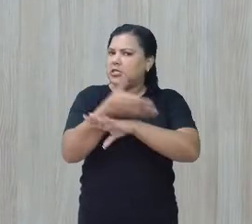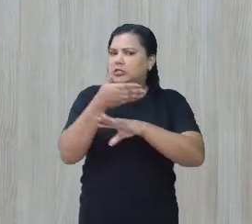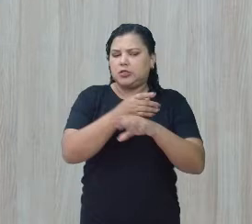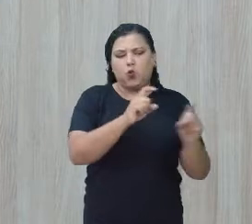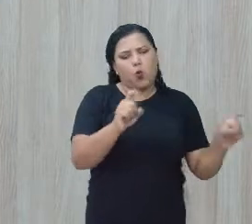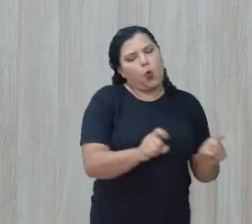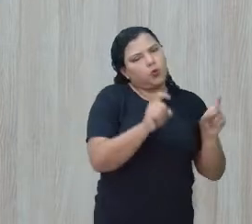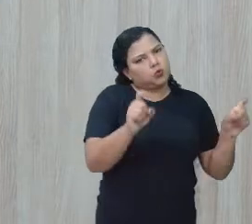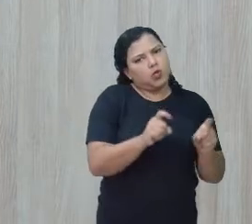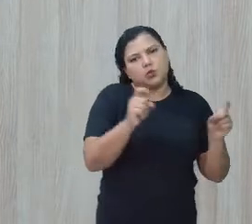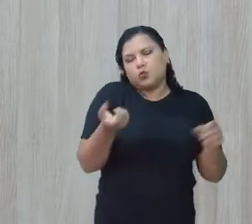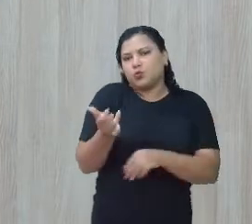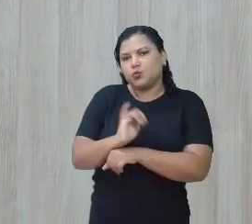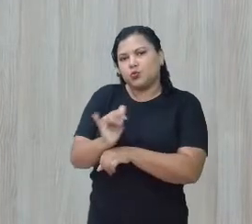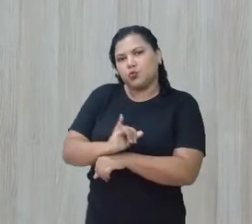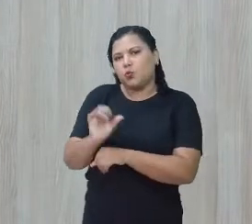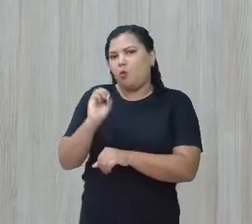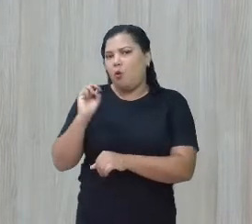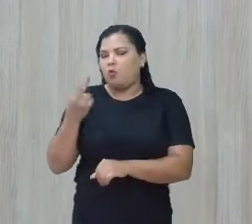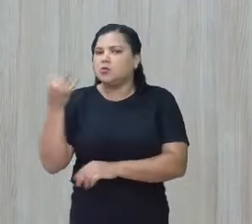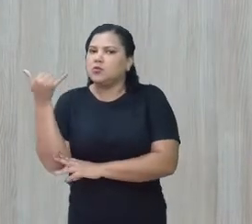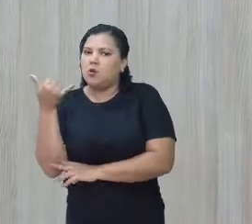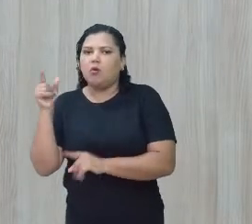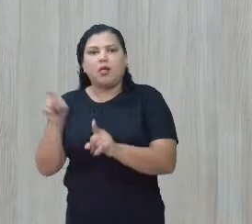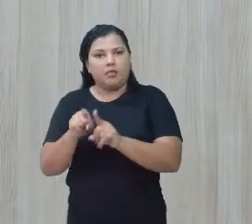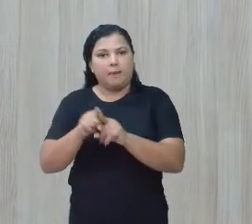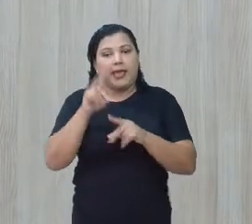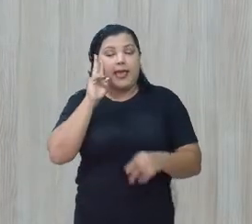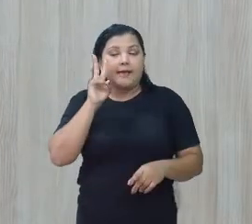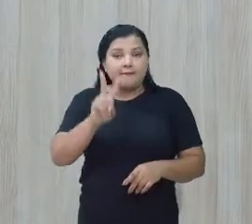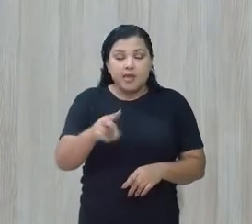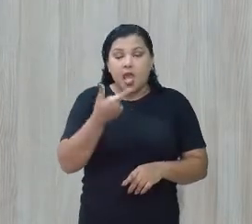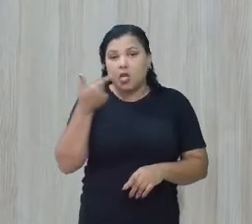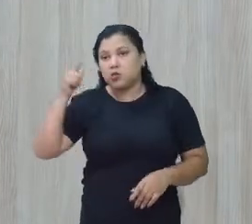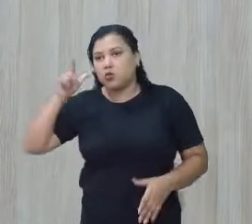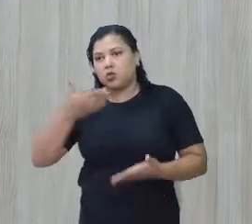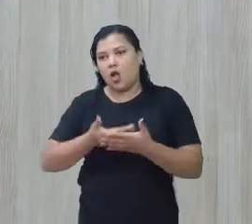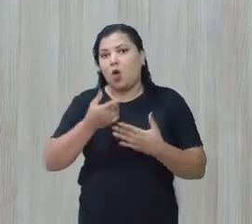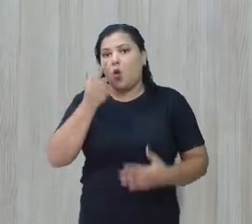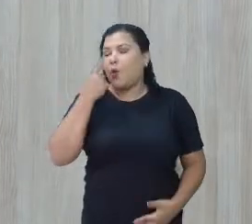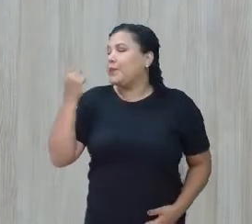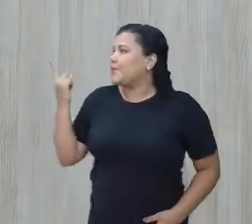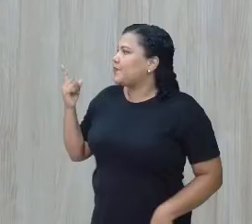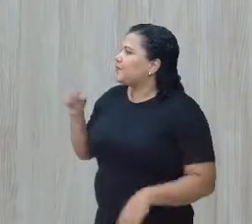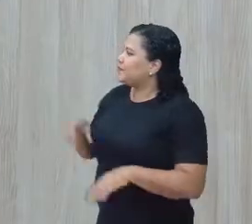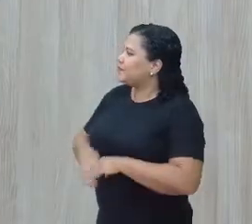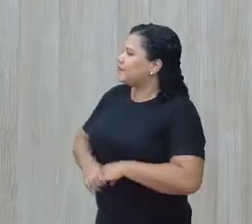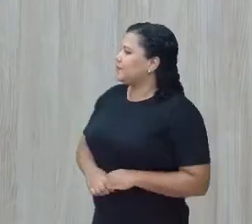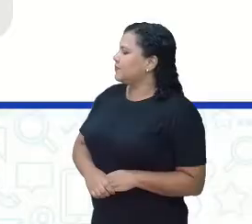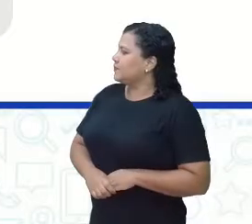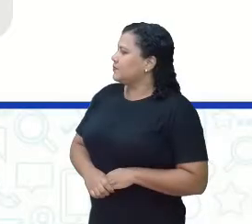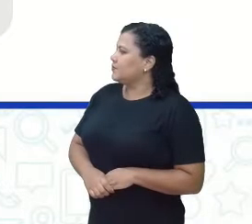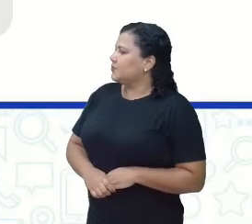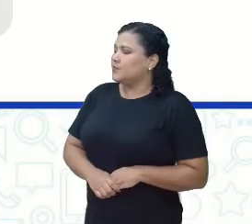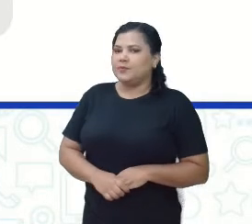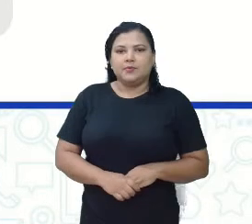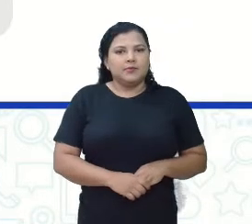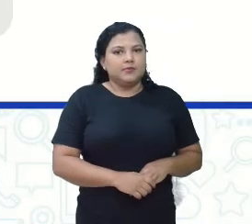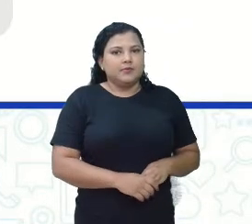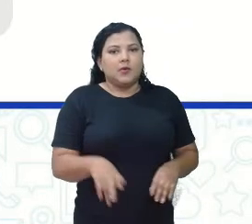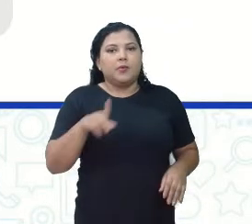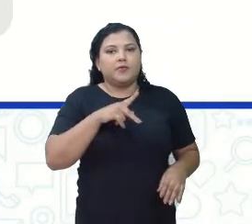poder entrar no YouTube e verificar as aulas anteriores, tá certo? Que tá com essa carinha. Professor Pedro, a gente já tinha falado sobre